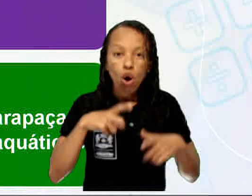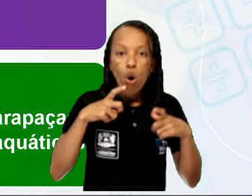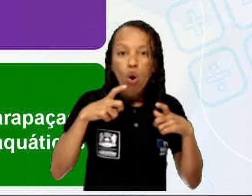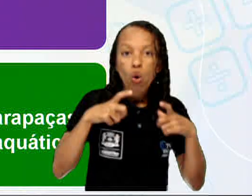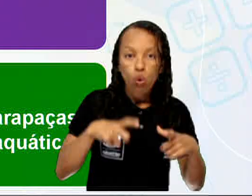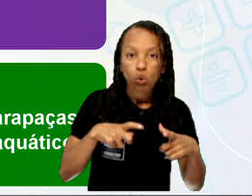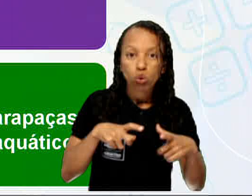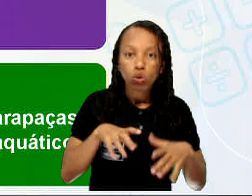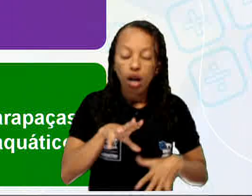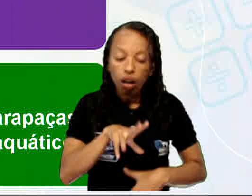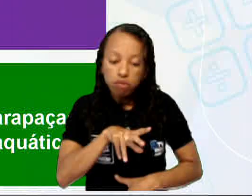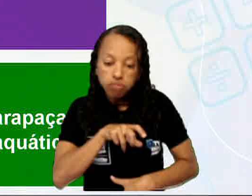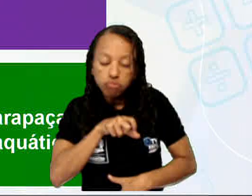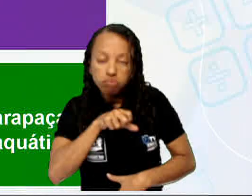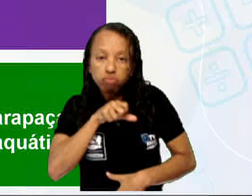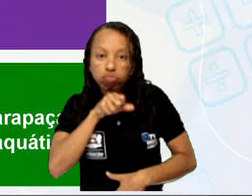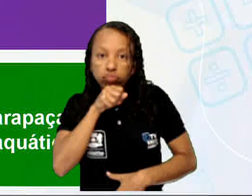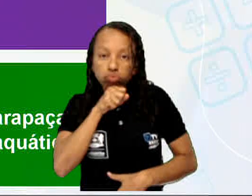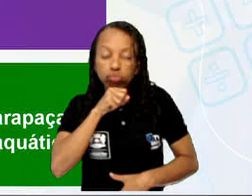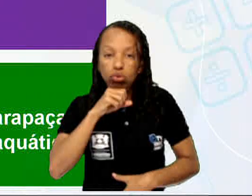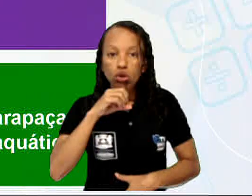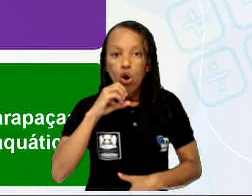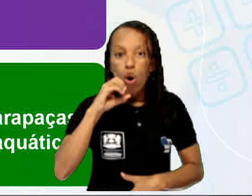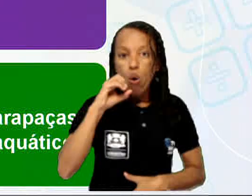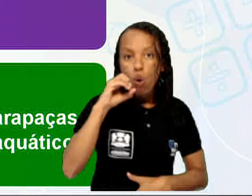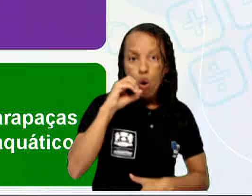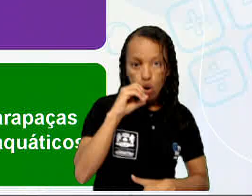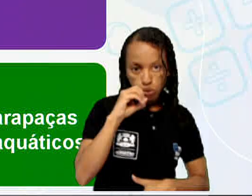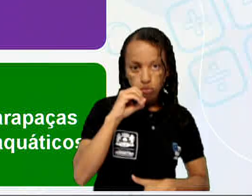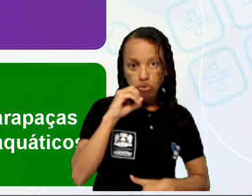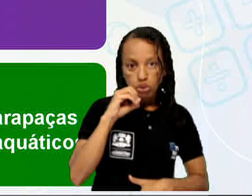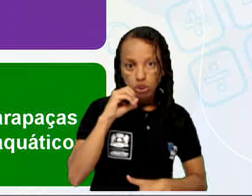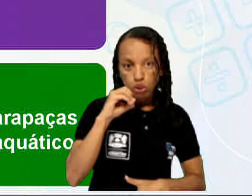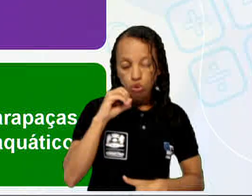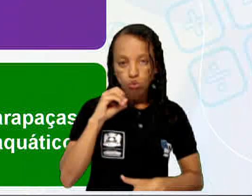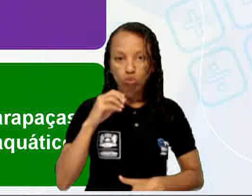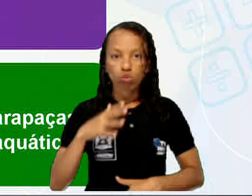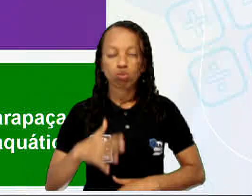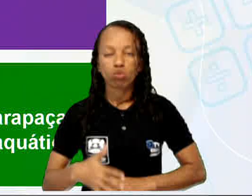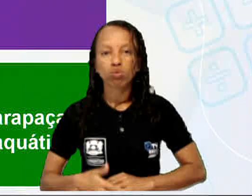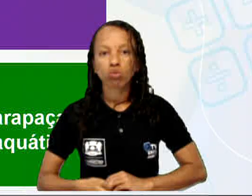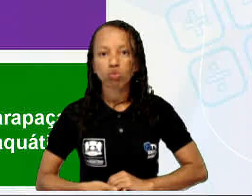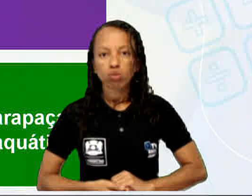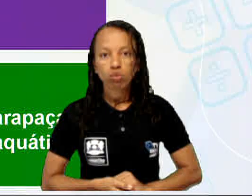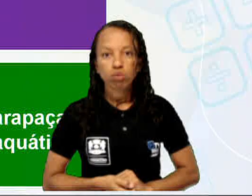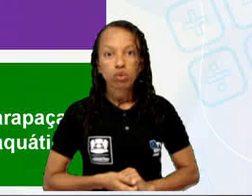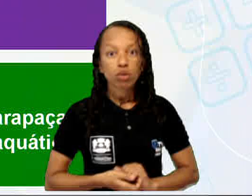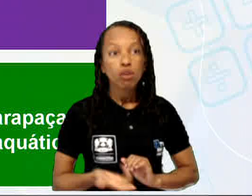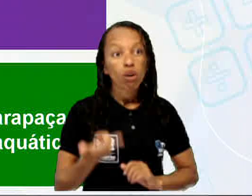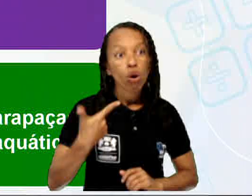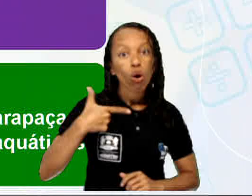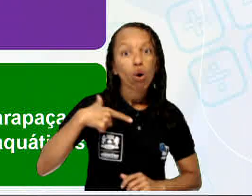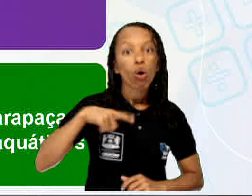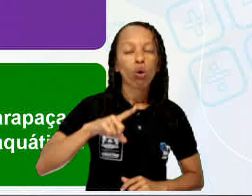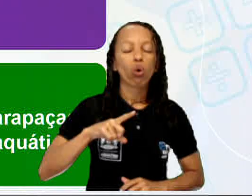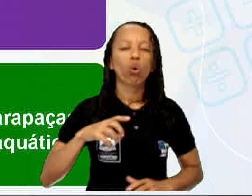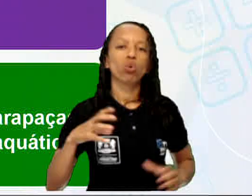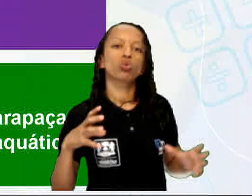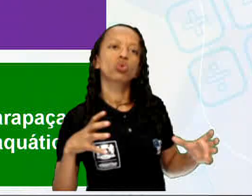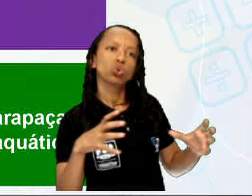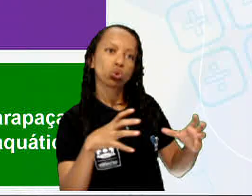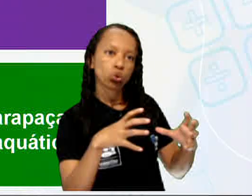eles obtêm o oxigênio a partir da água. O outro grande grupo também, eu creio que